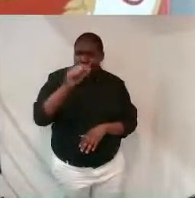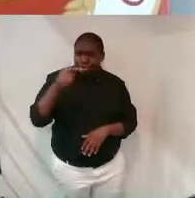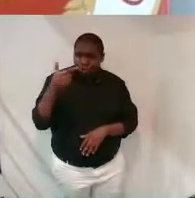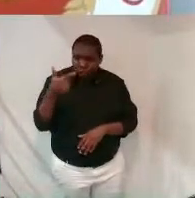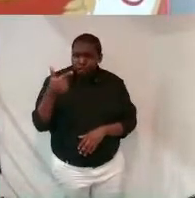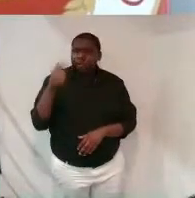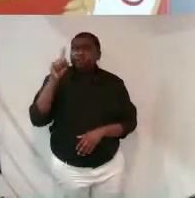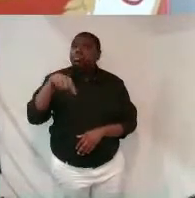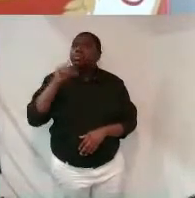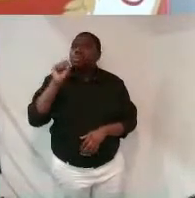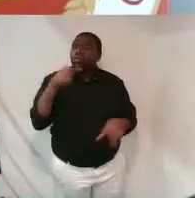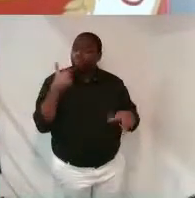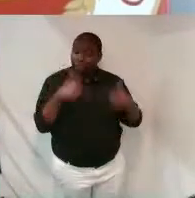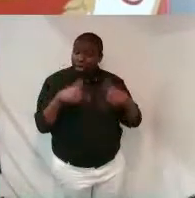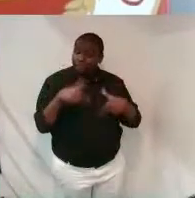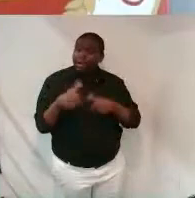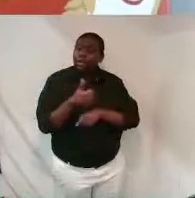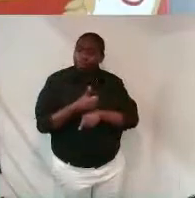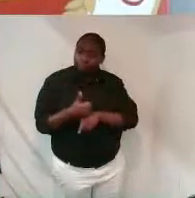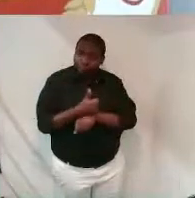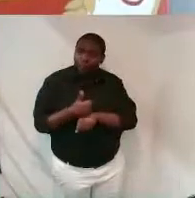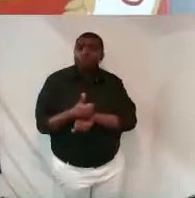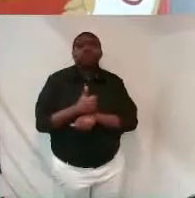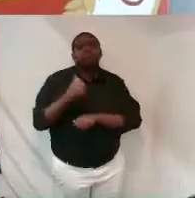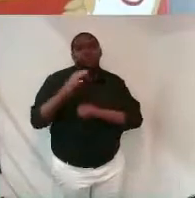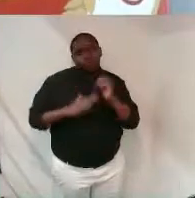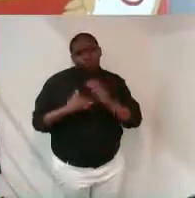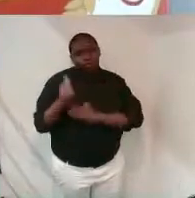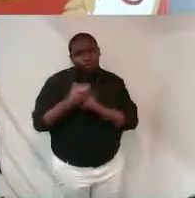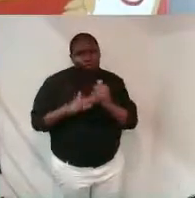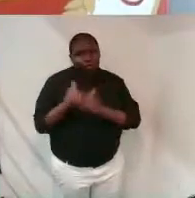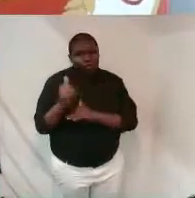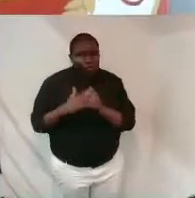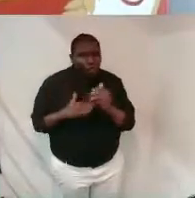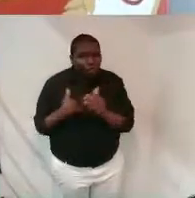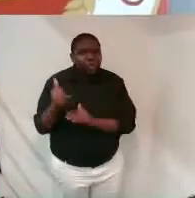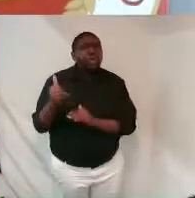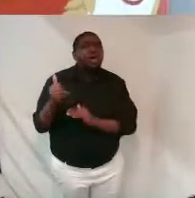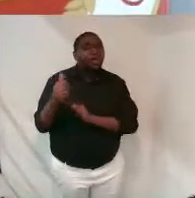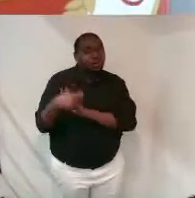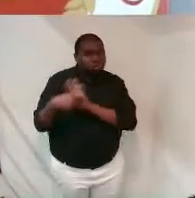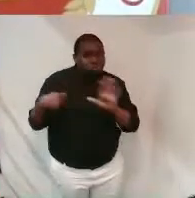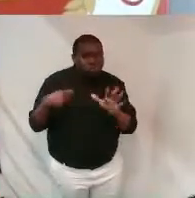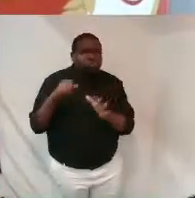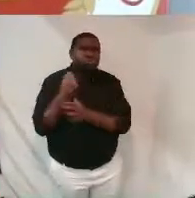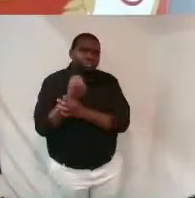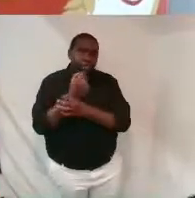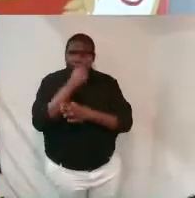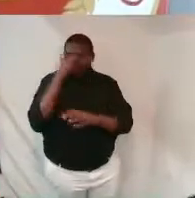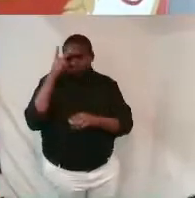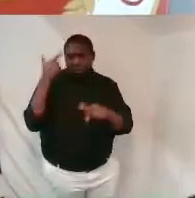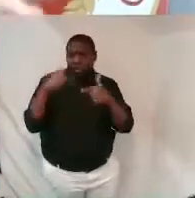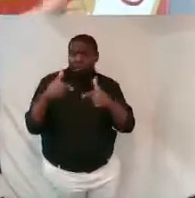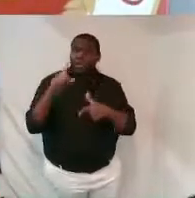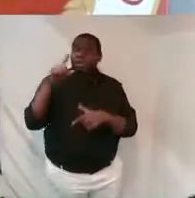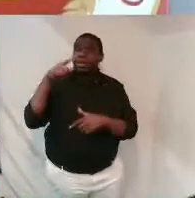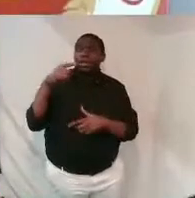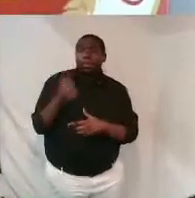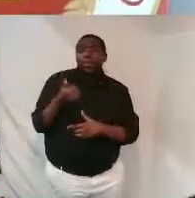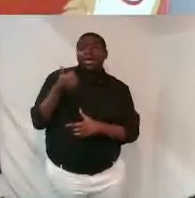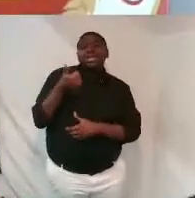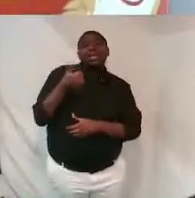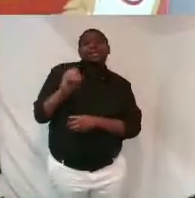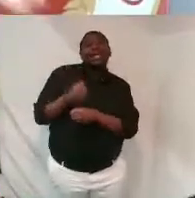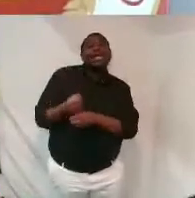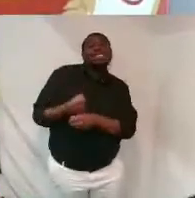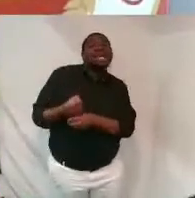classifica essa atividade como uma atividade profissional. Reconhece como trabalhador. Veja que nós estamos há quase 10 anos da Lei de